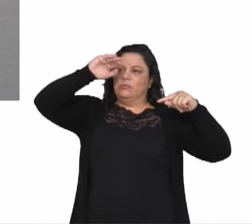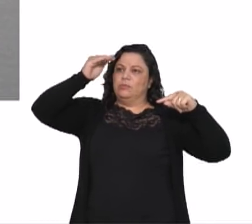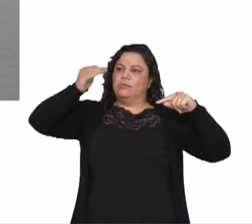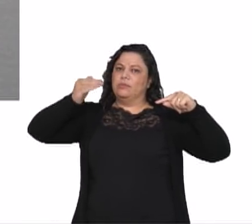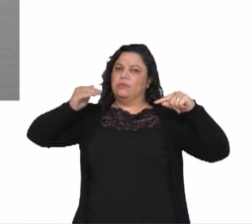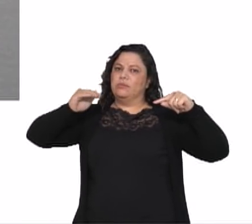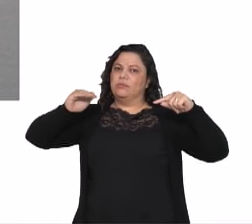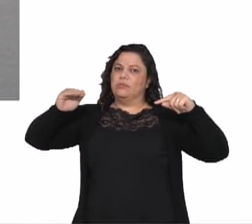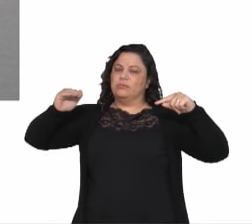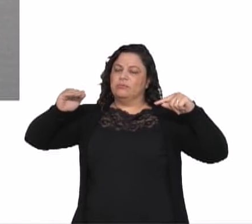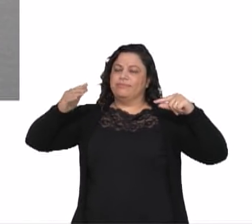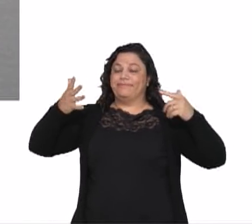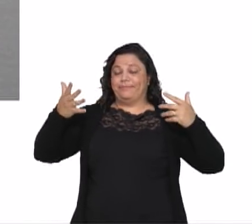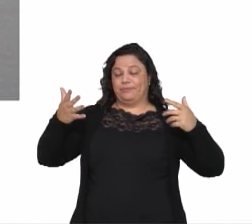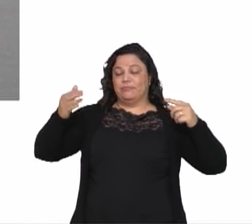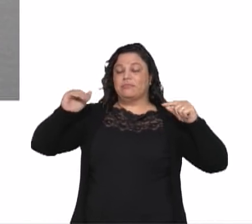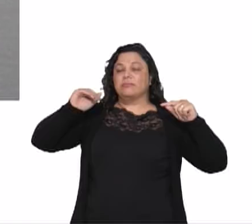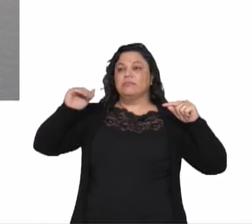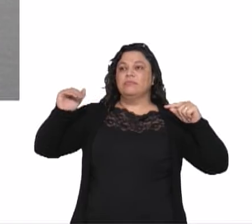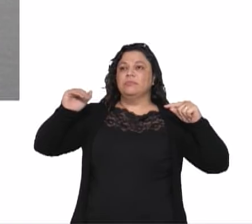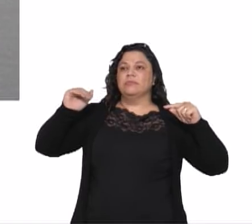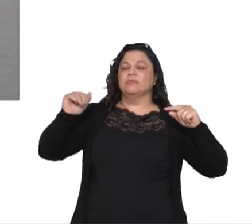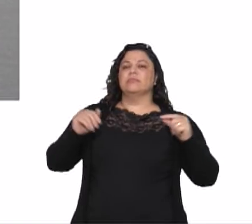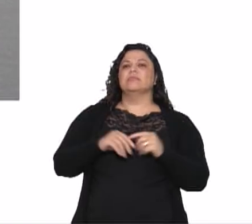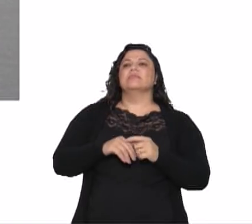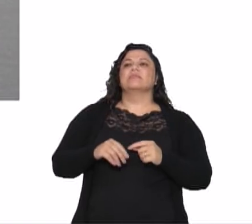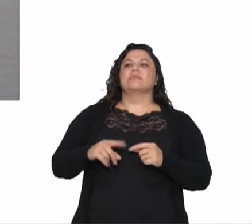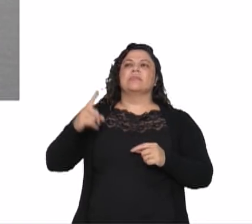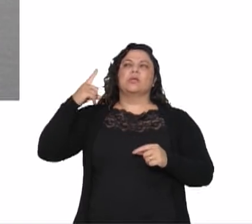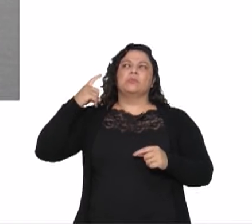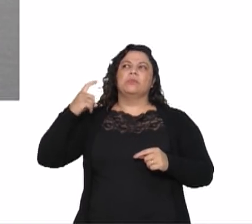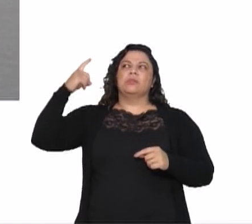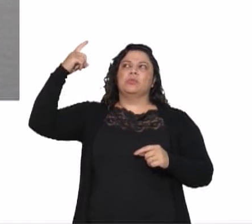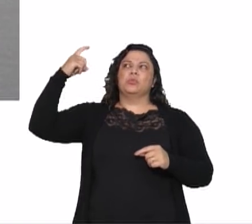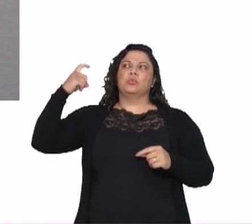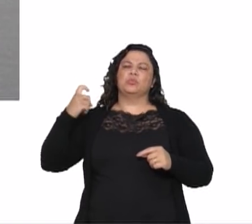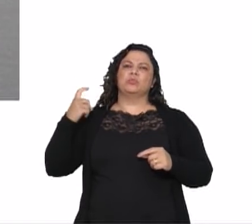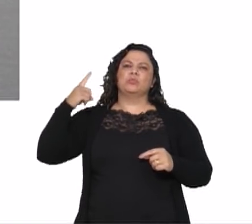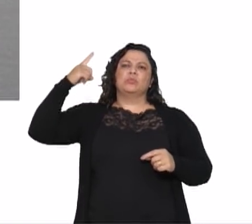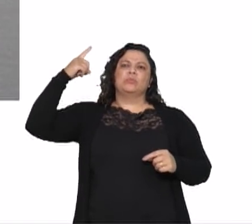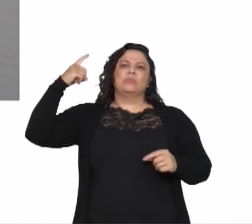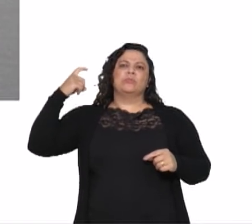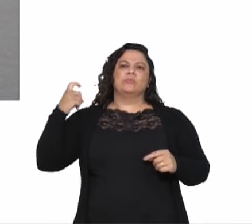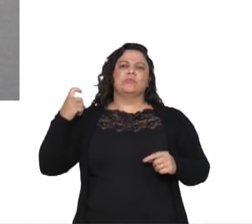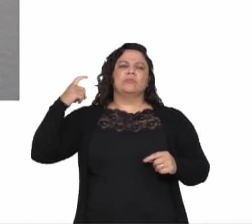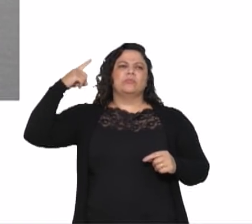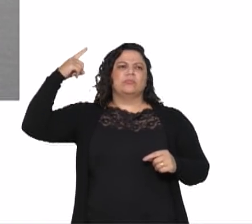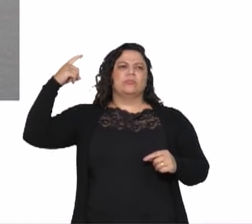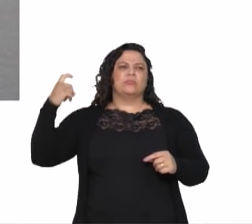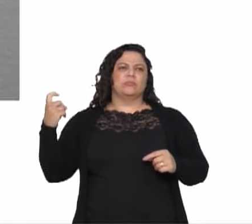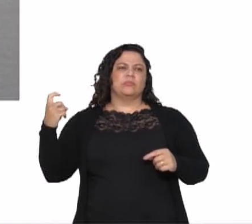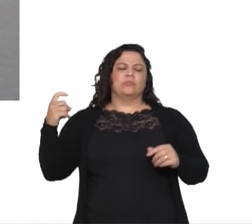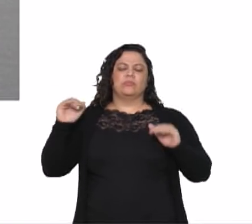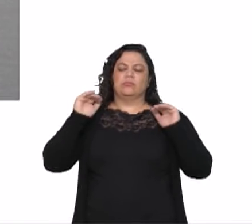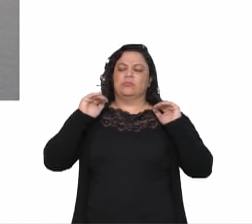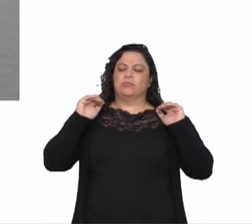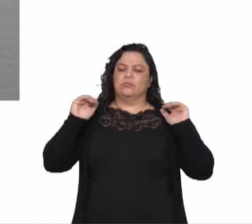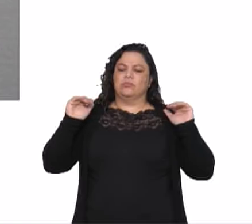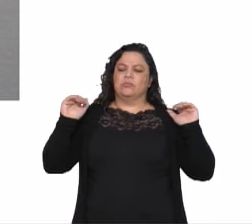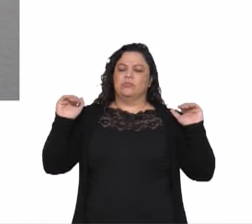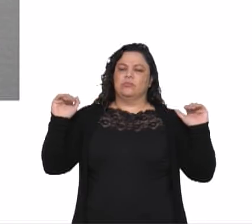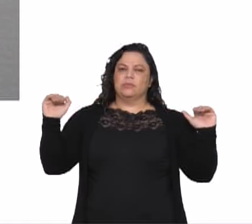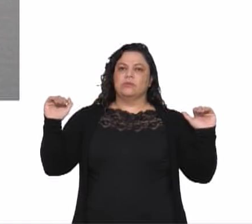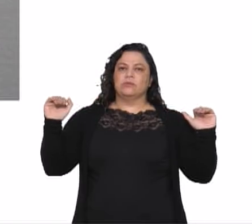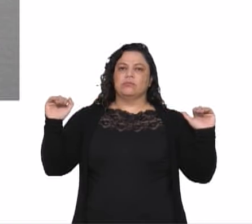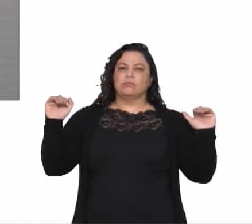Uma onda é um pico de som. Em seguida volta, fica silencioso e daí repete